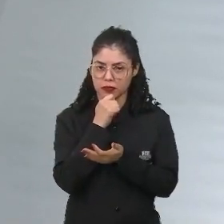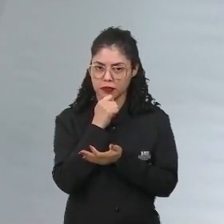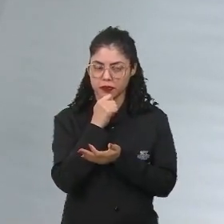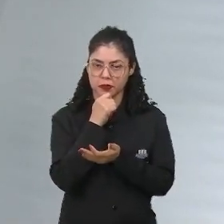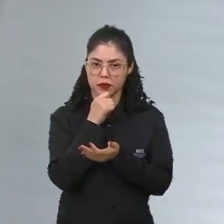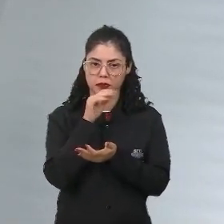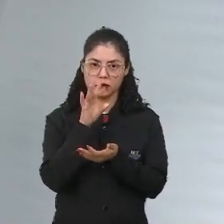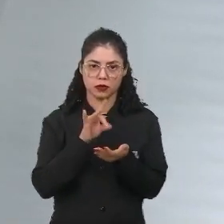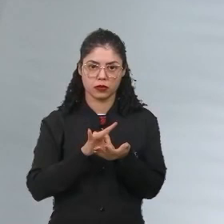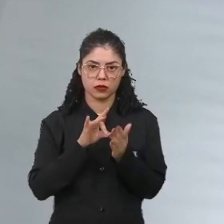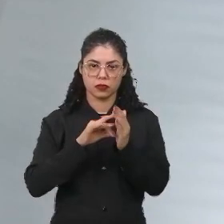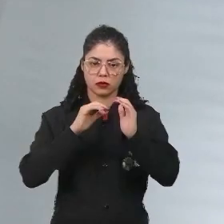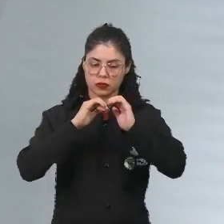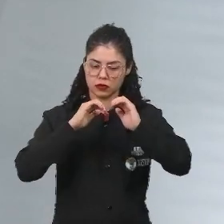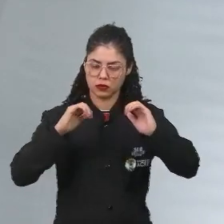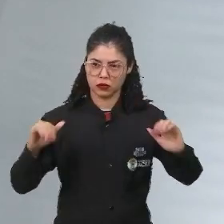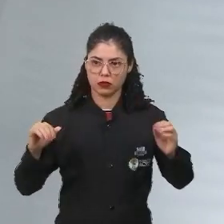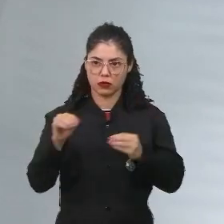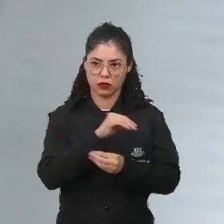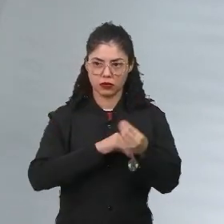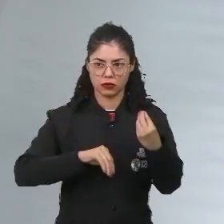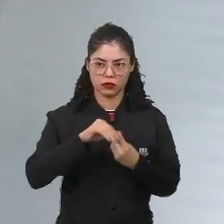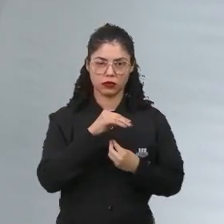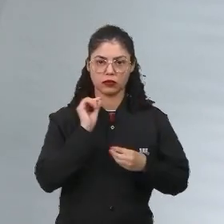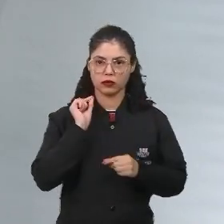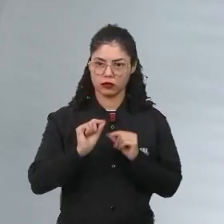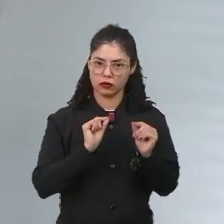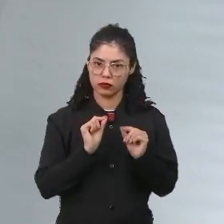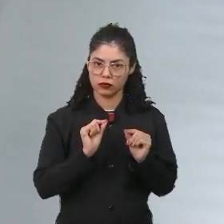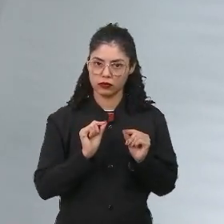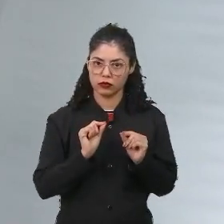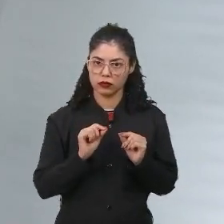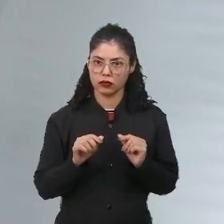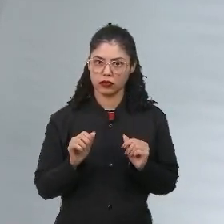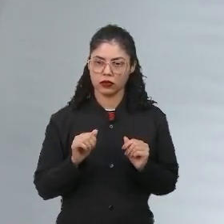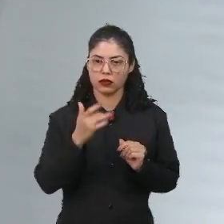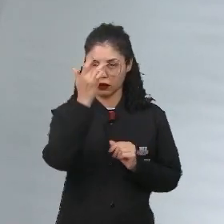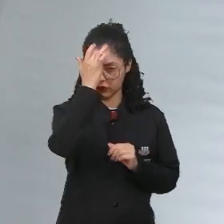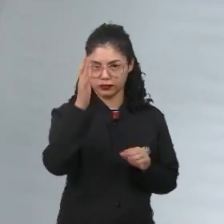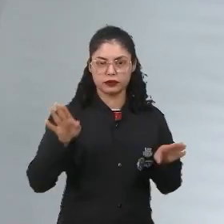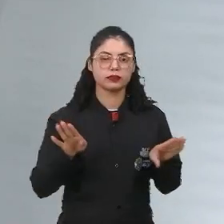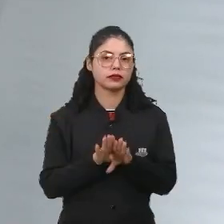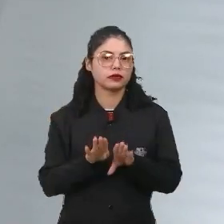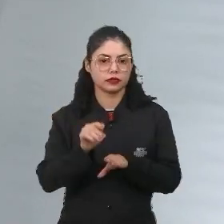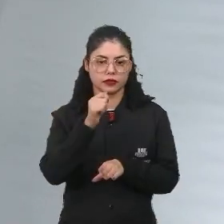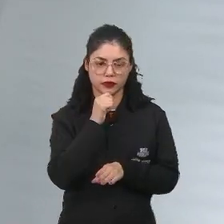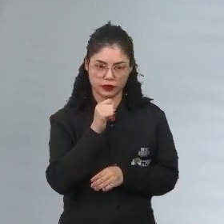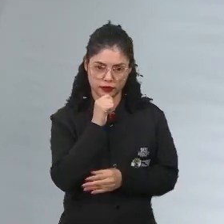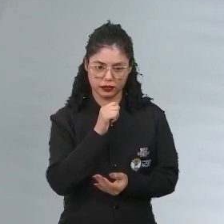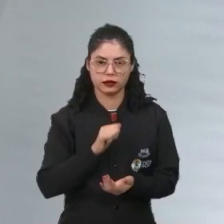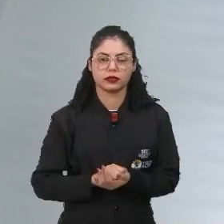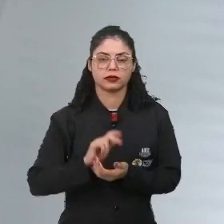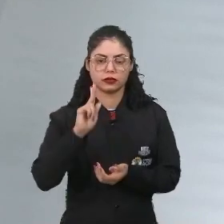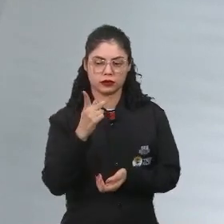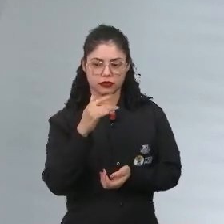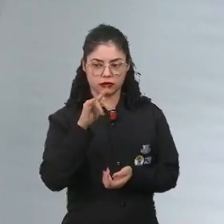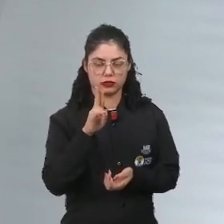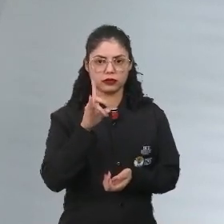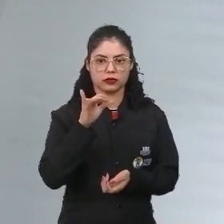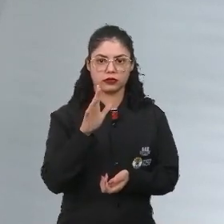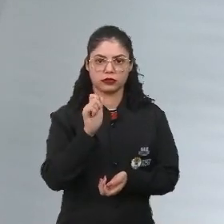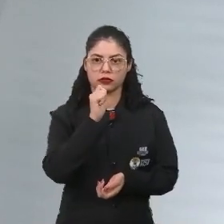método, na verdade, de separação de misturas heterogêneas, elas se tornam bem fáceis em relação às homogêneas. Então,